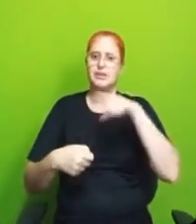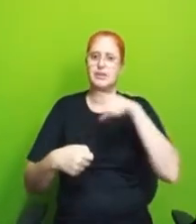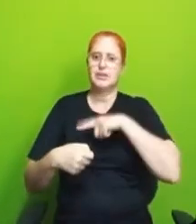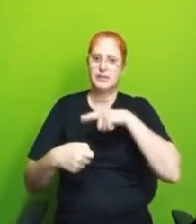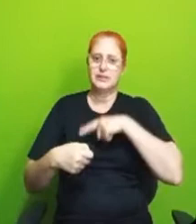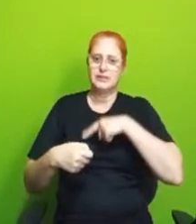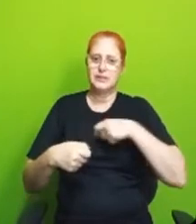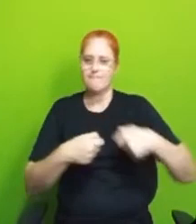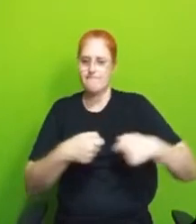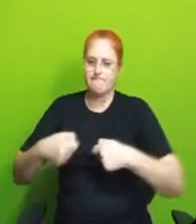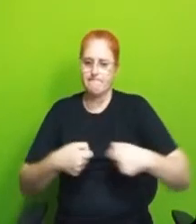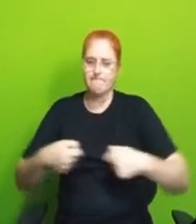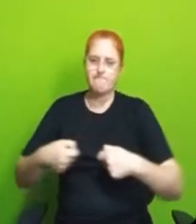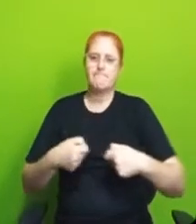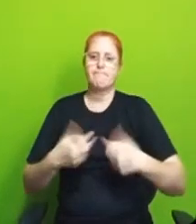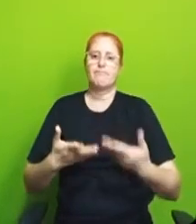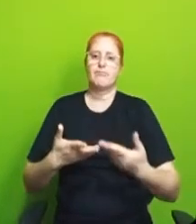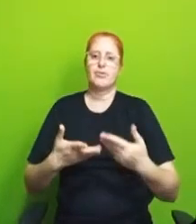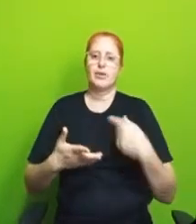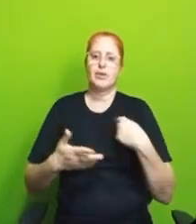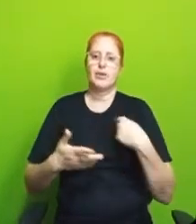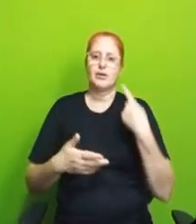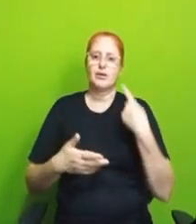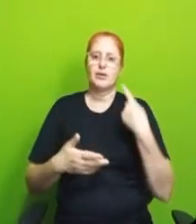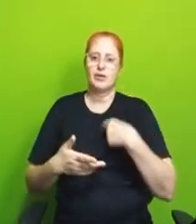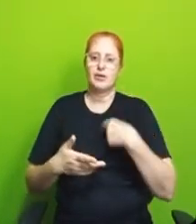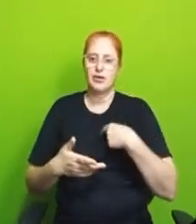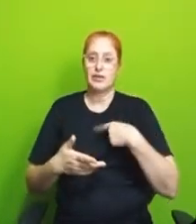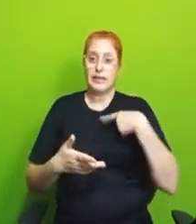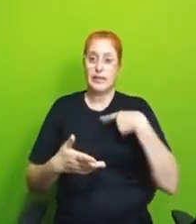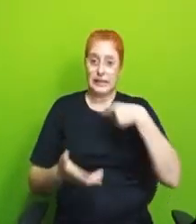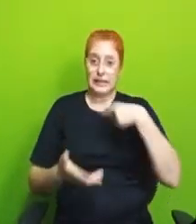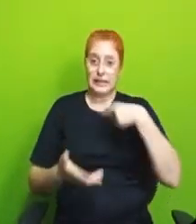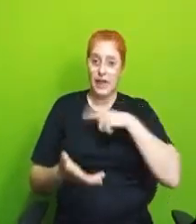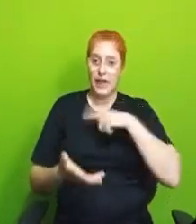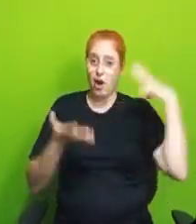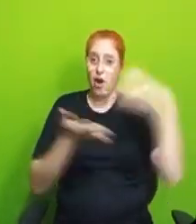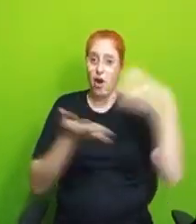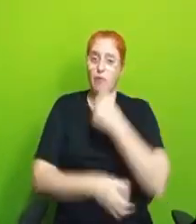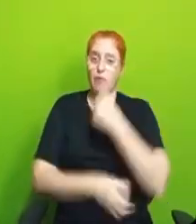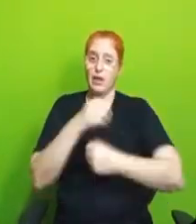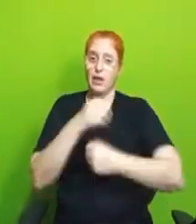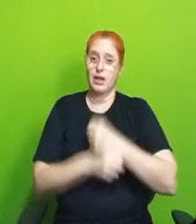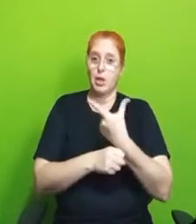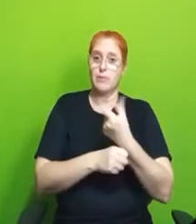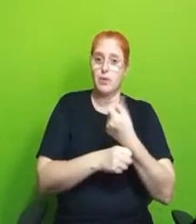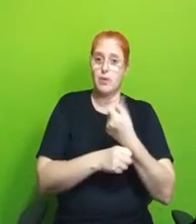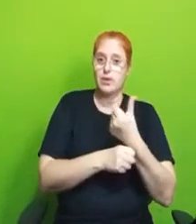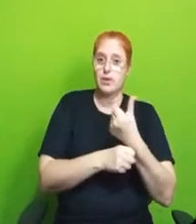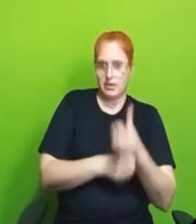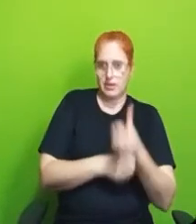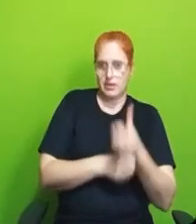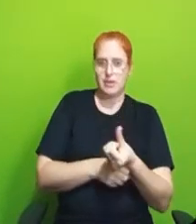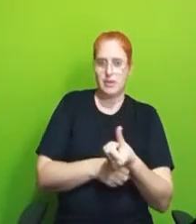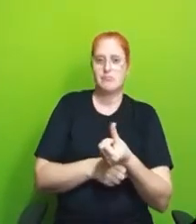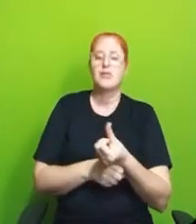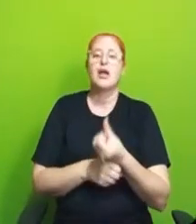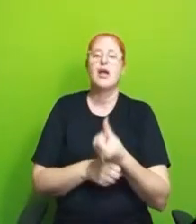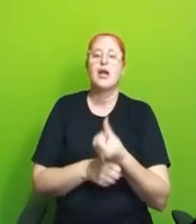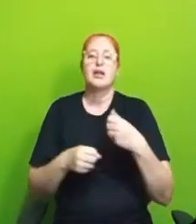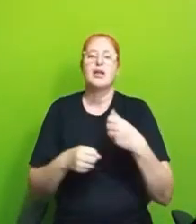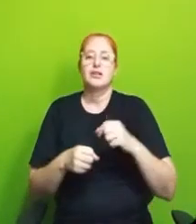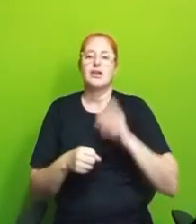a gente assiste? Desde o golpe de 2016, o golpe, aliás, ele foi dado, né? O assalto ao poder é uma forma de tomar de assalto também